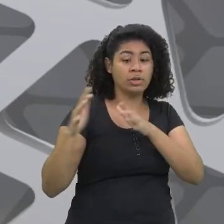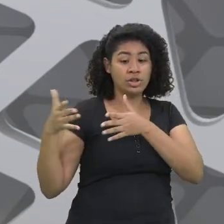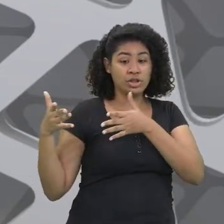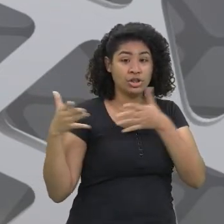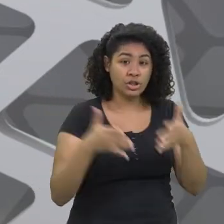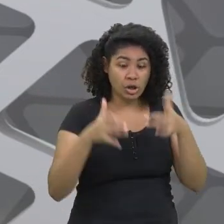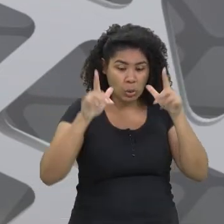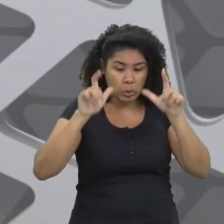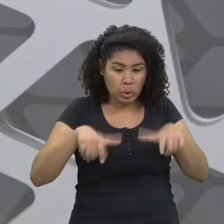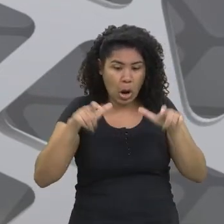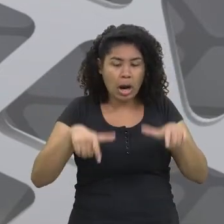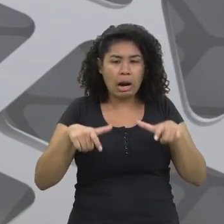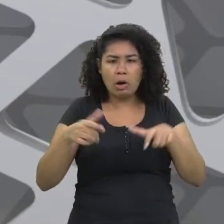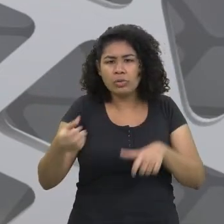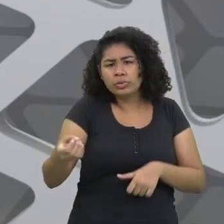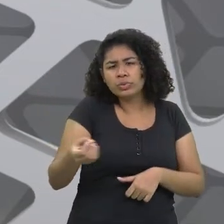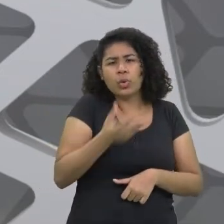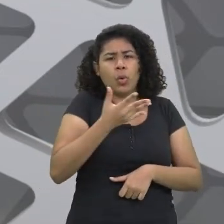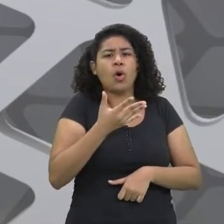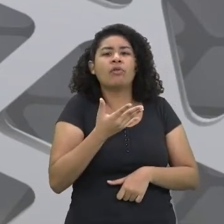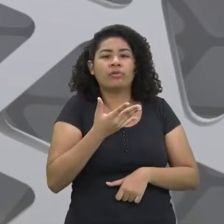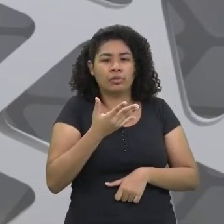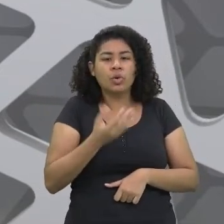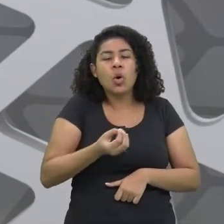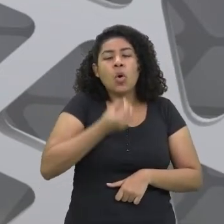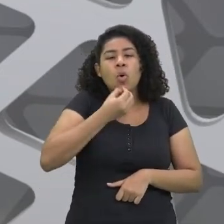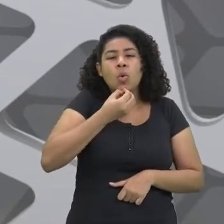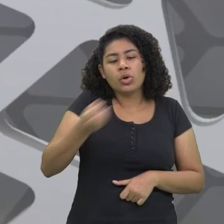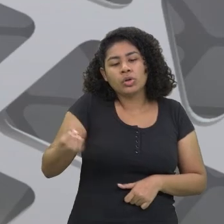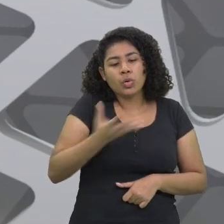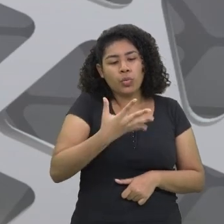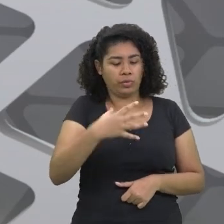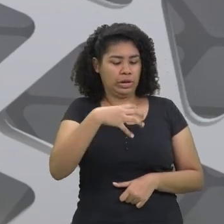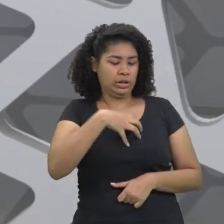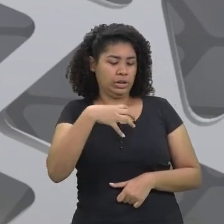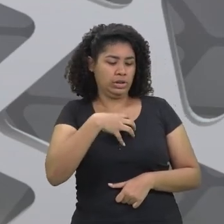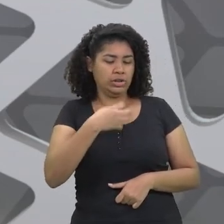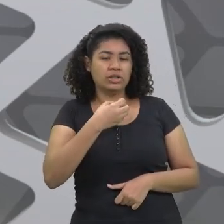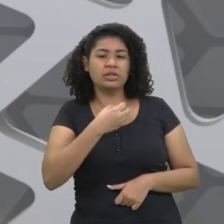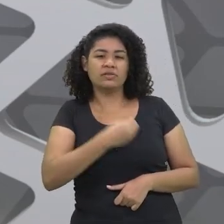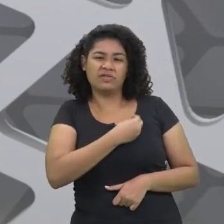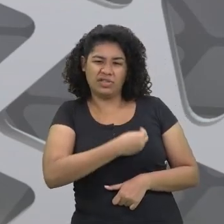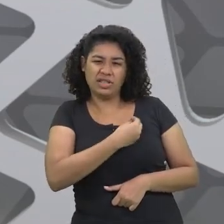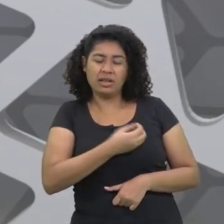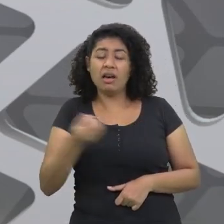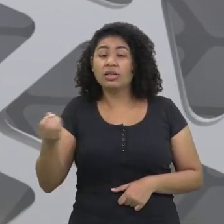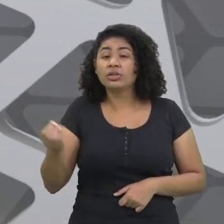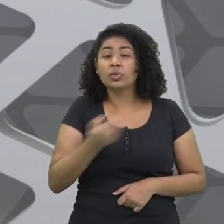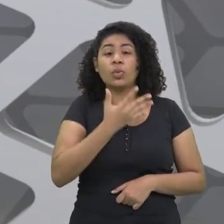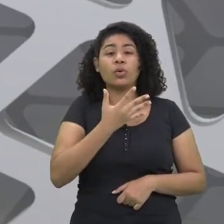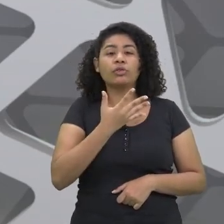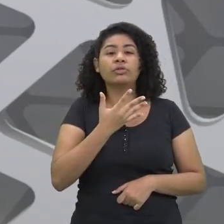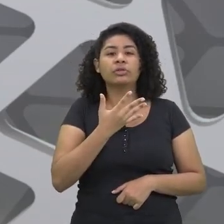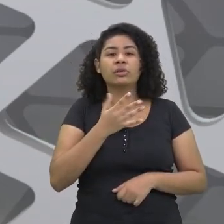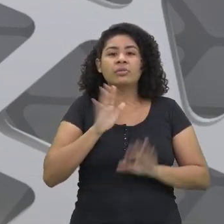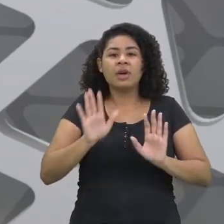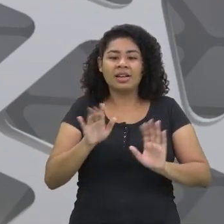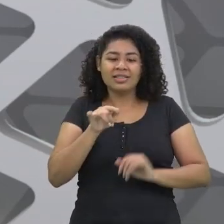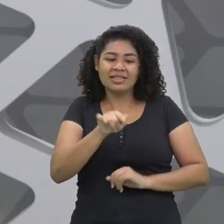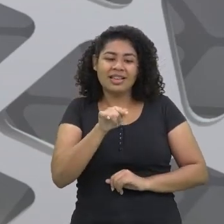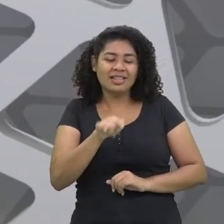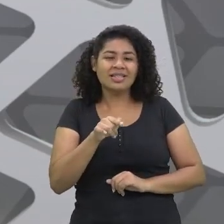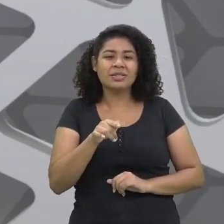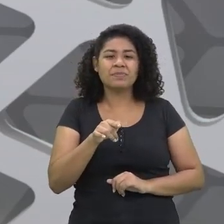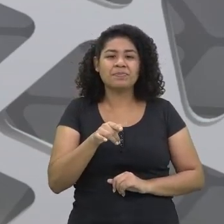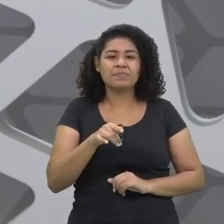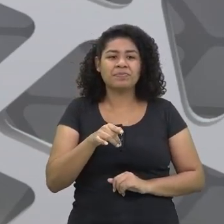chegar em uma nova terra, com uma nova possibilidade de vida, de iniciar tudo de novo, por que eles